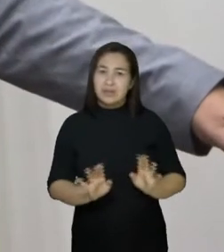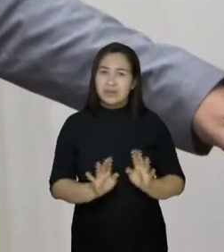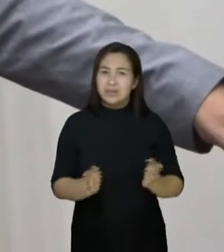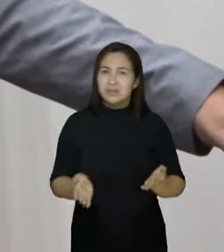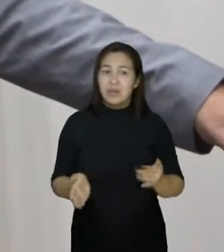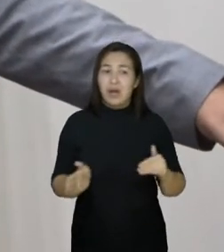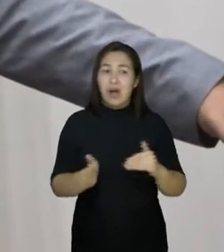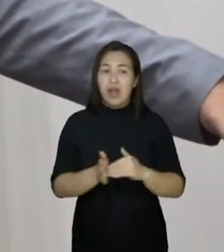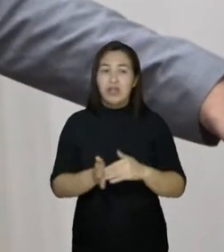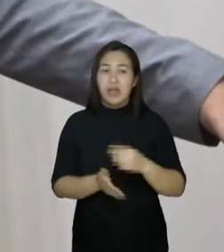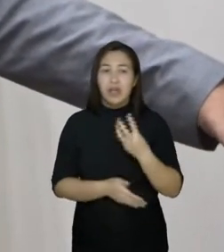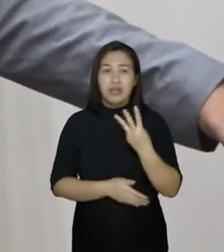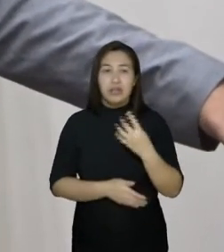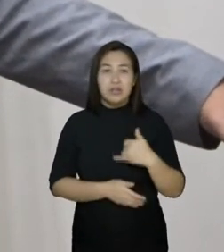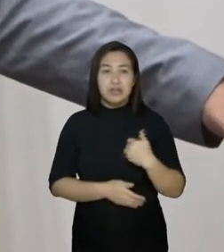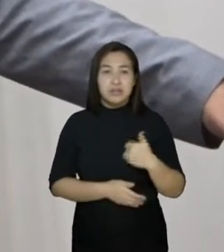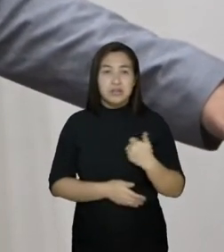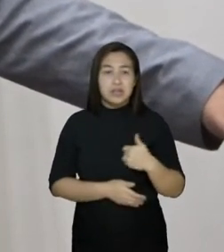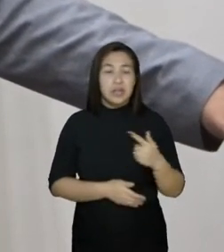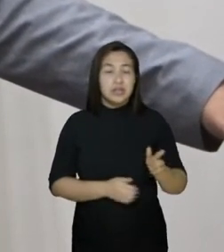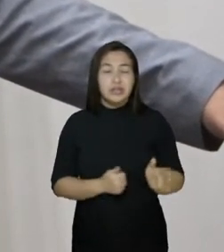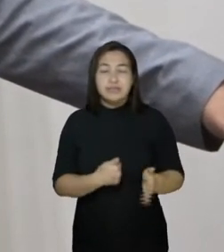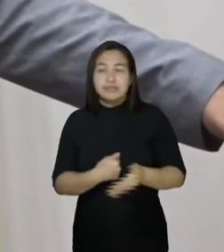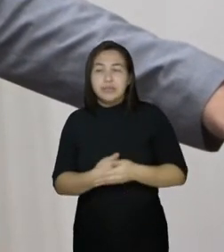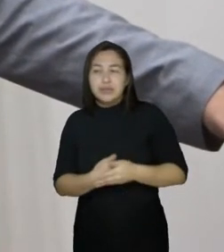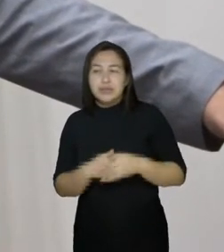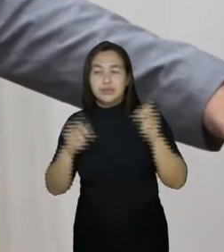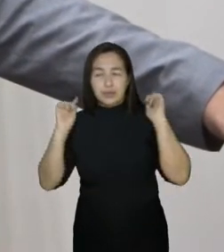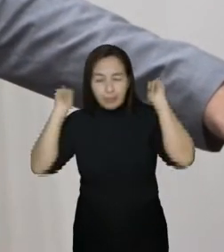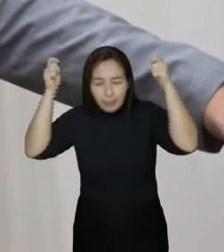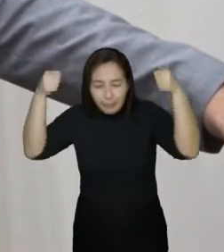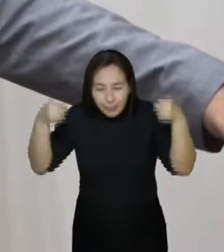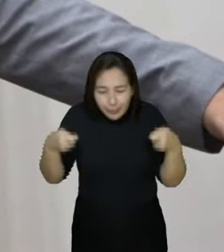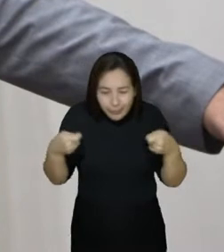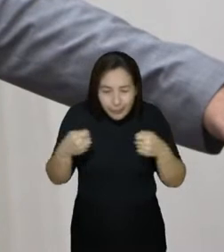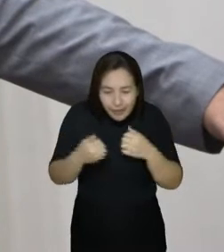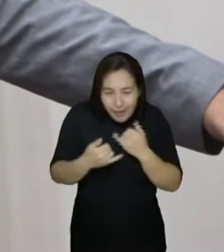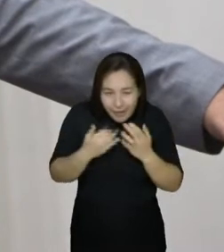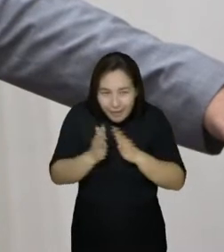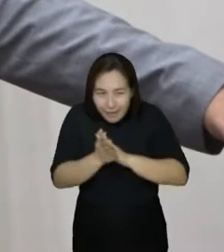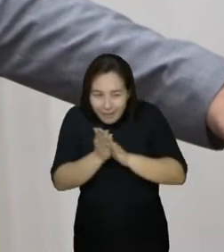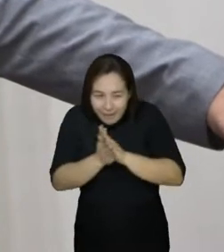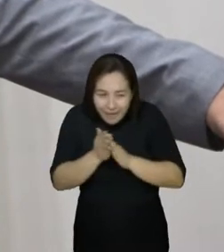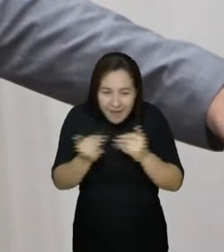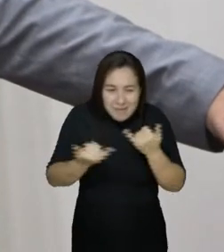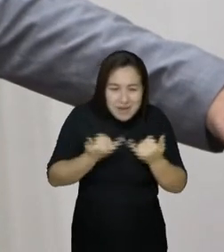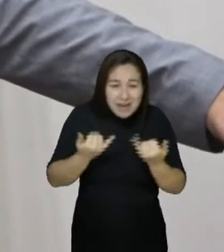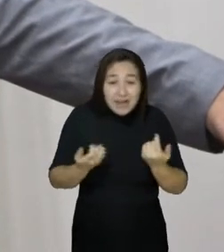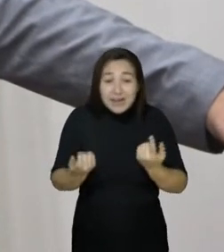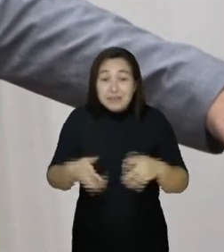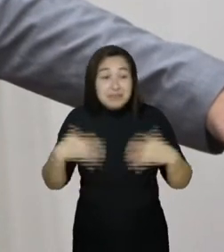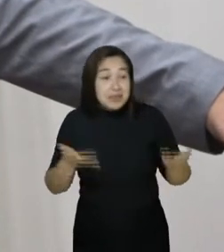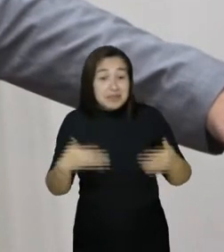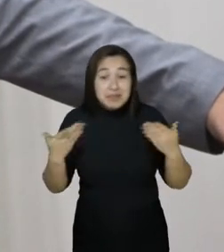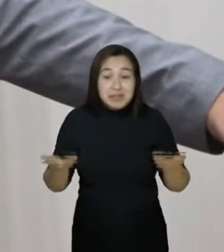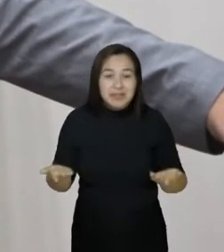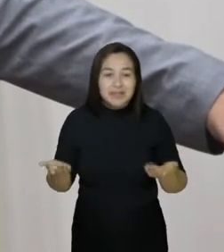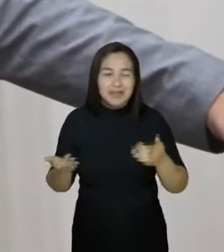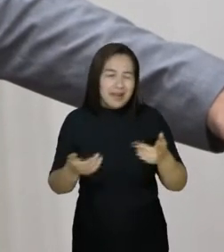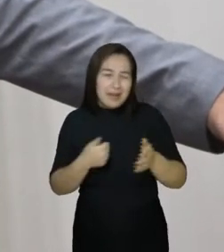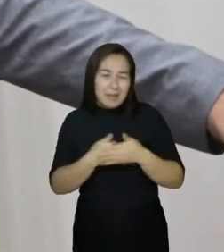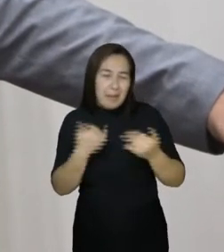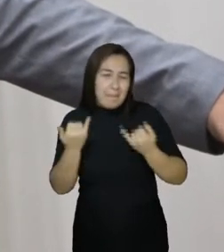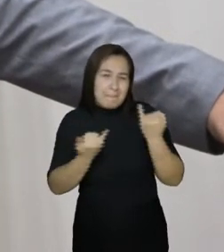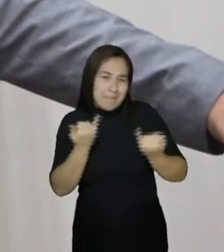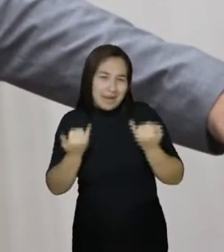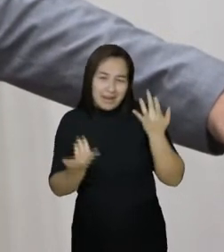3 anos de idade, ele se esconde embaixo de um lençol e fica, a gente fica, cadê o fulano? Ele acha que está escondido ali embaixo, ali, que ninguém está